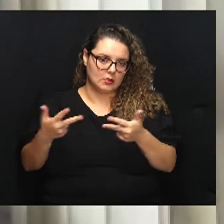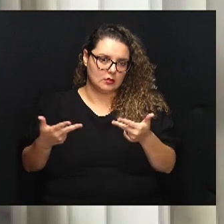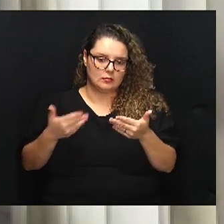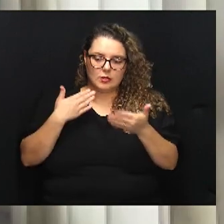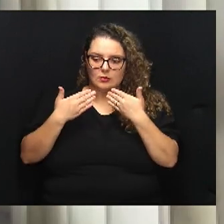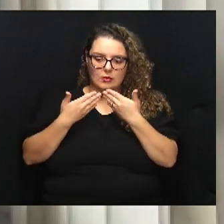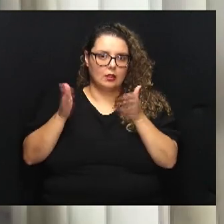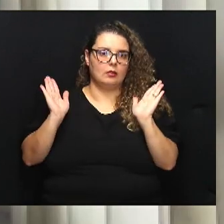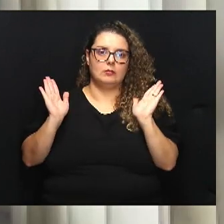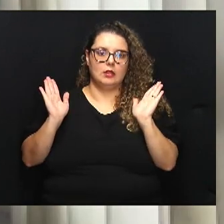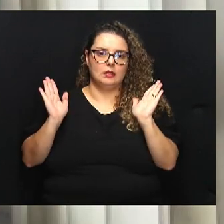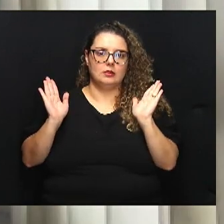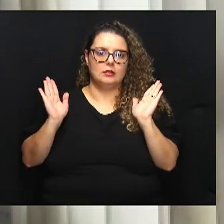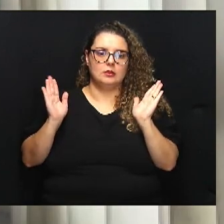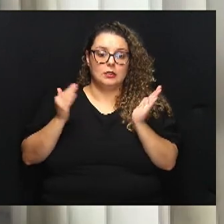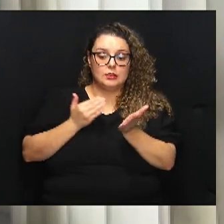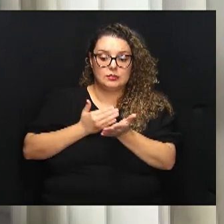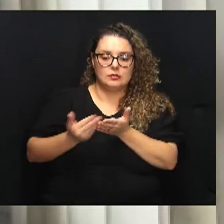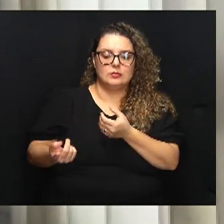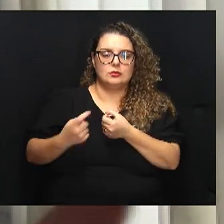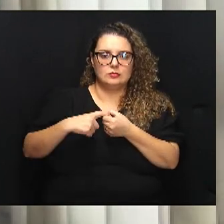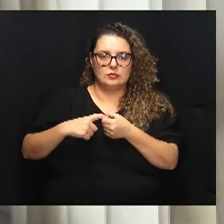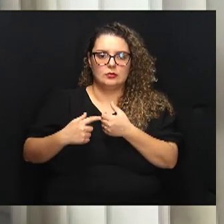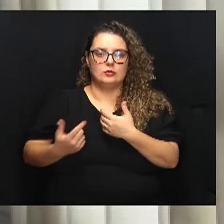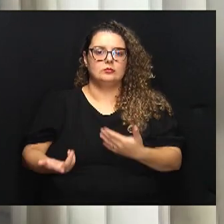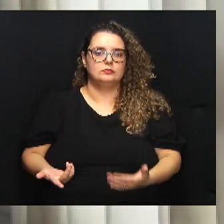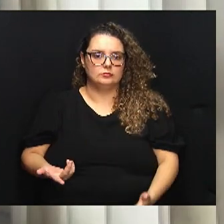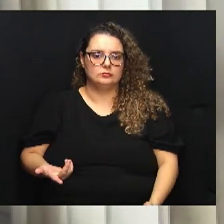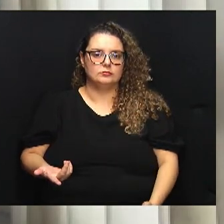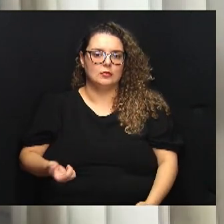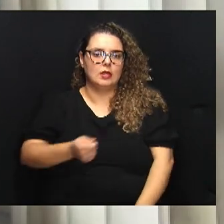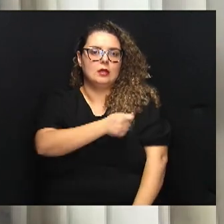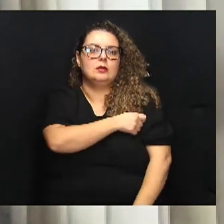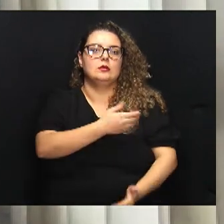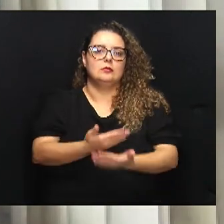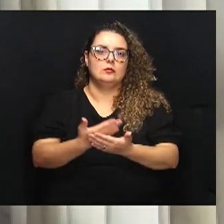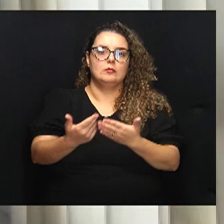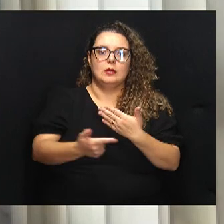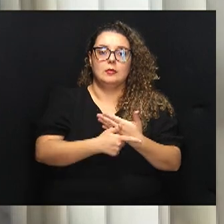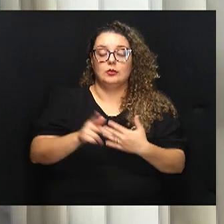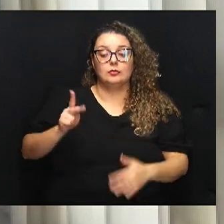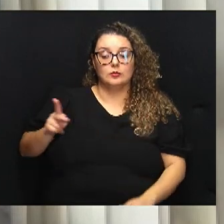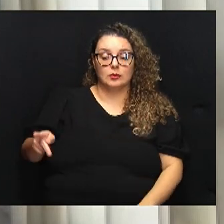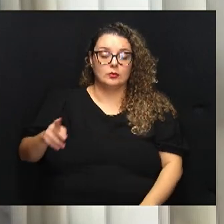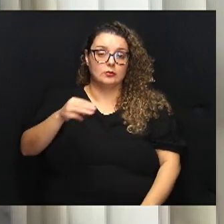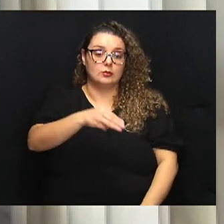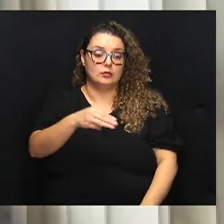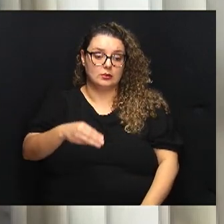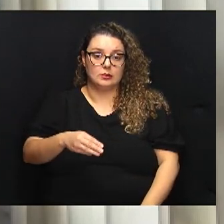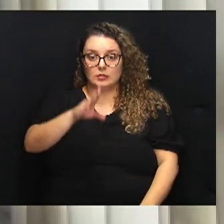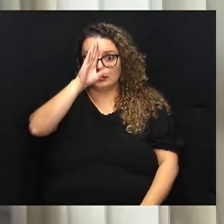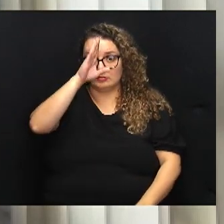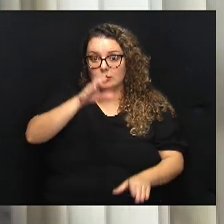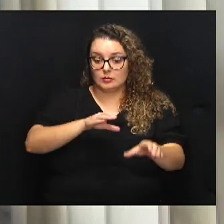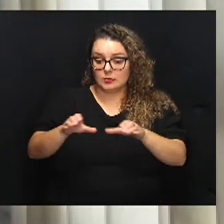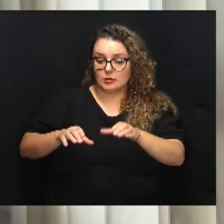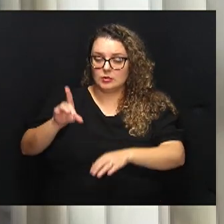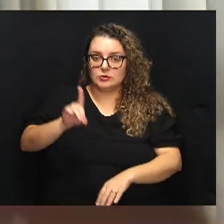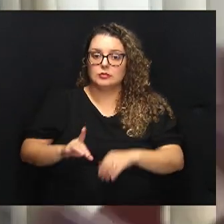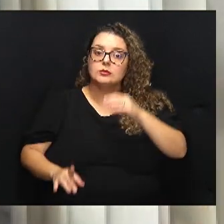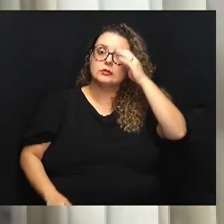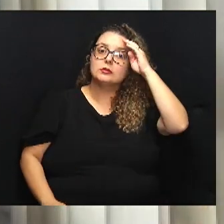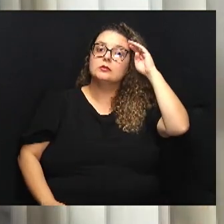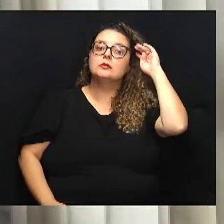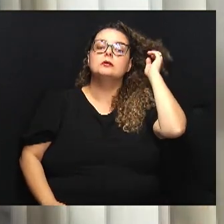aberto. Nesse início de volta às aulas, o papel do professor, do monitor e principalmente dos coordenadores educacionais